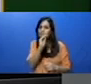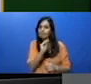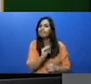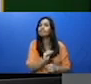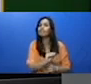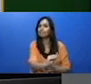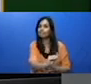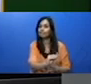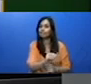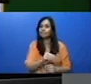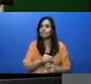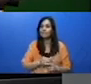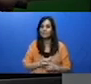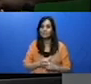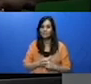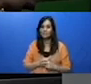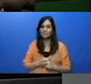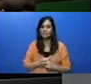olha.